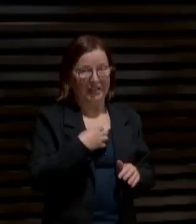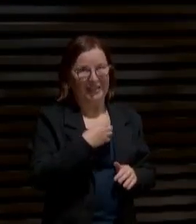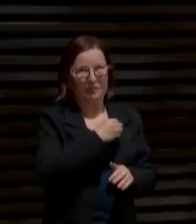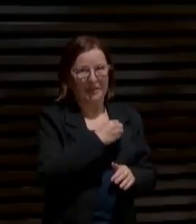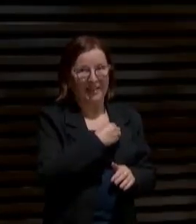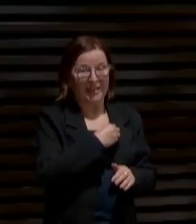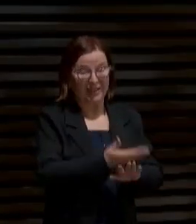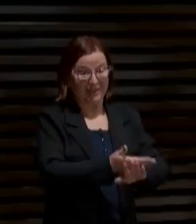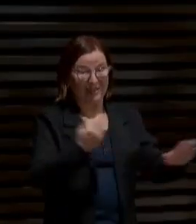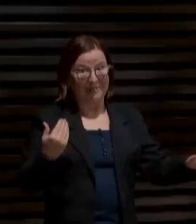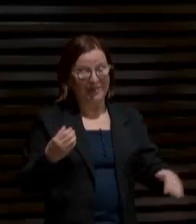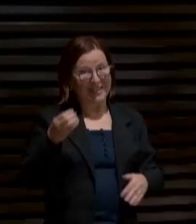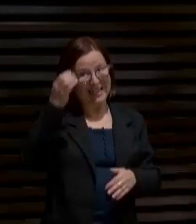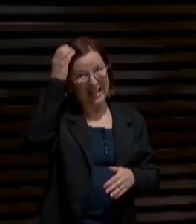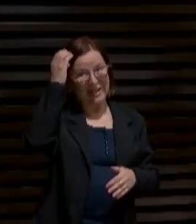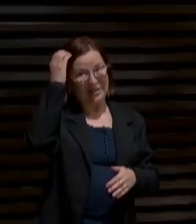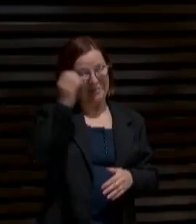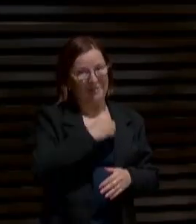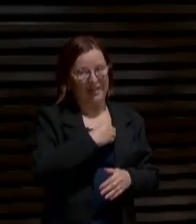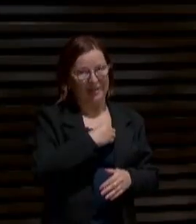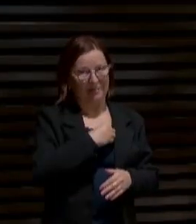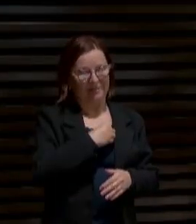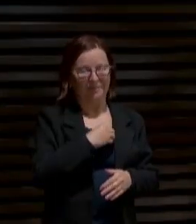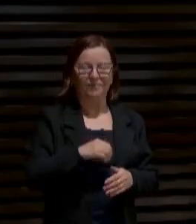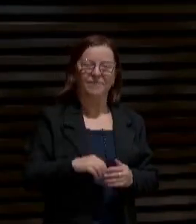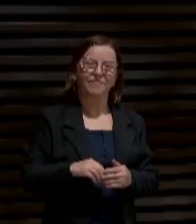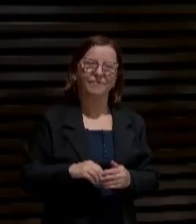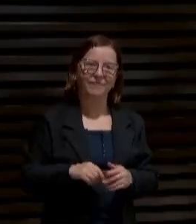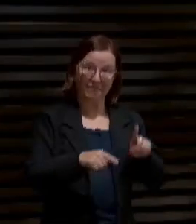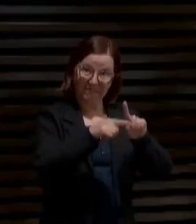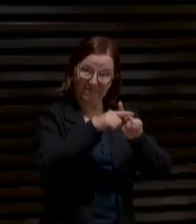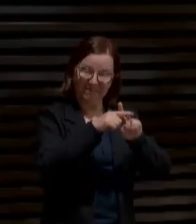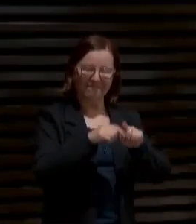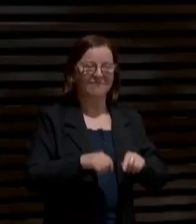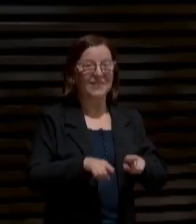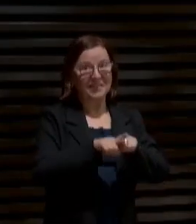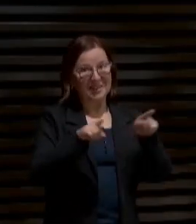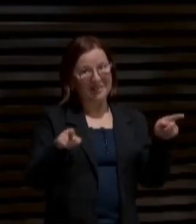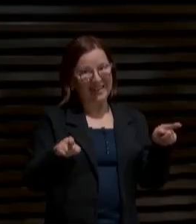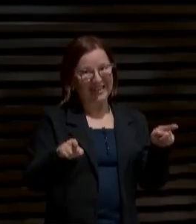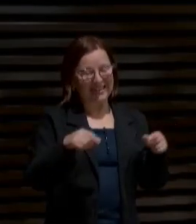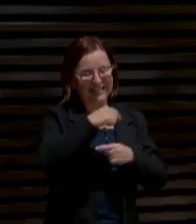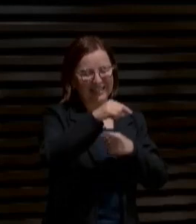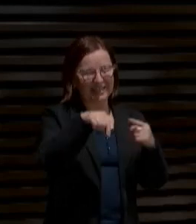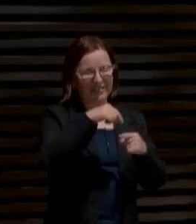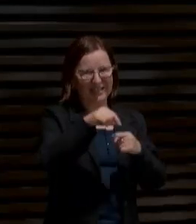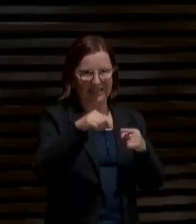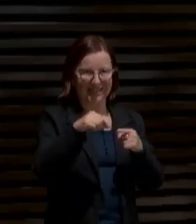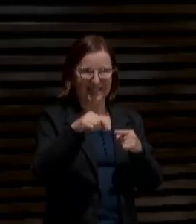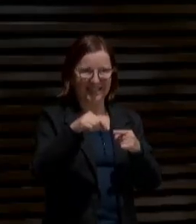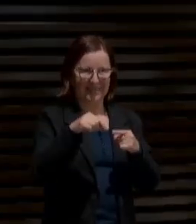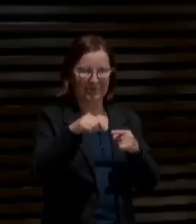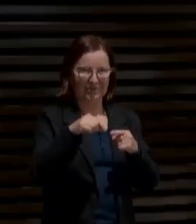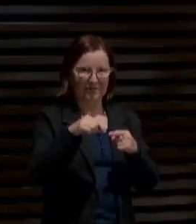da culpa do pecado na cruz na aniquilou a raiz mas a Santificação vai tratar com o